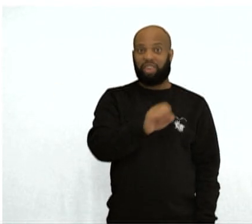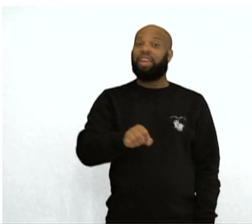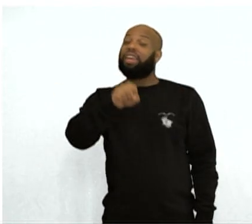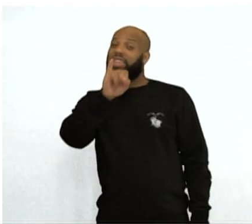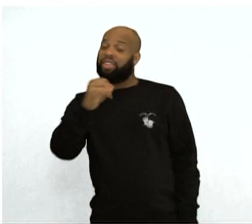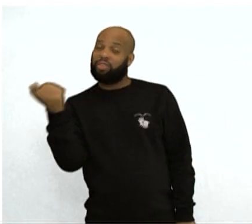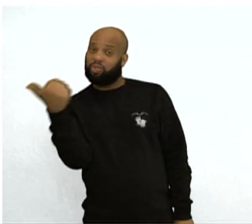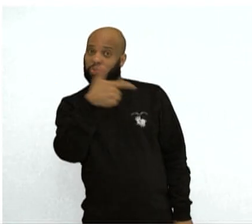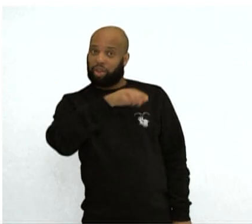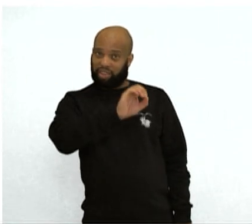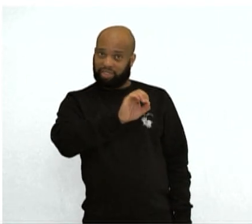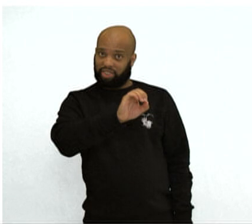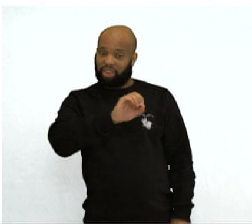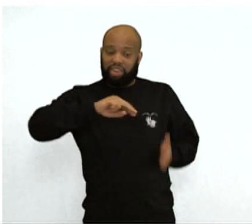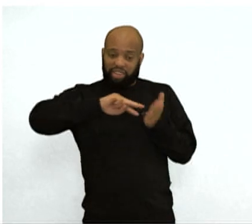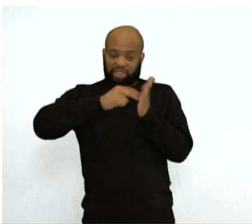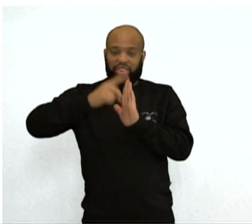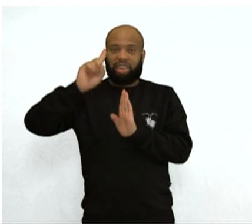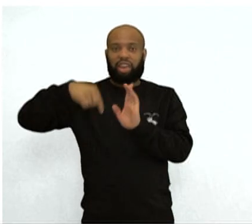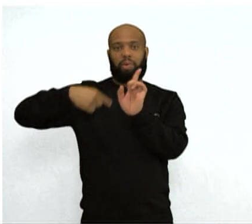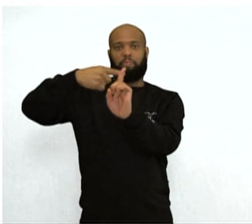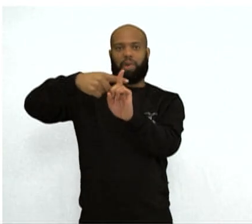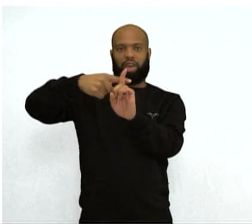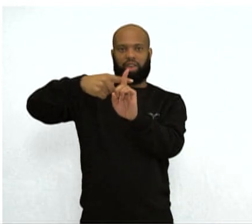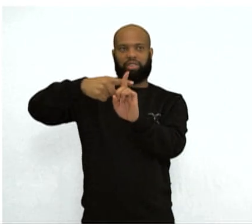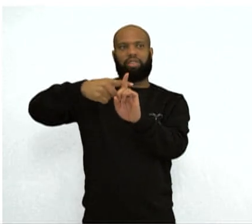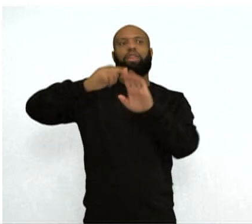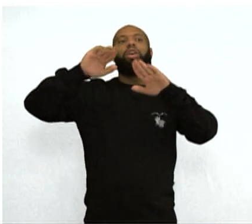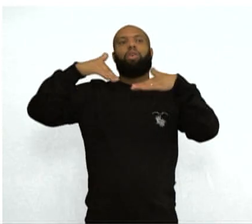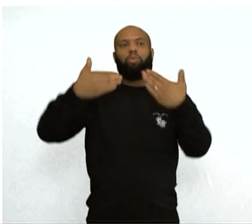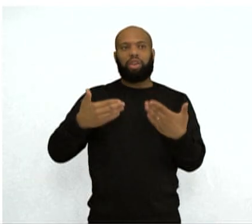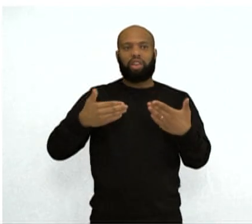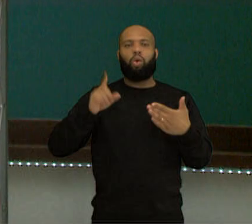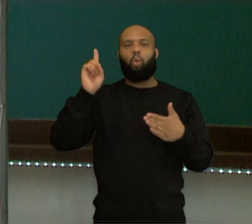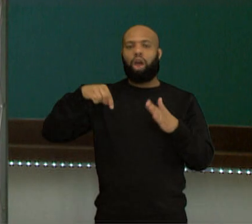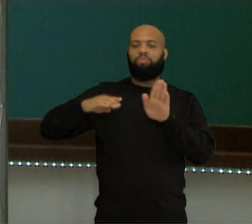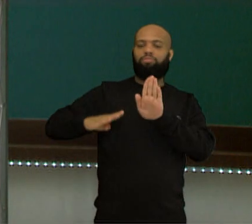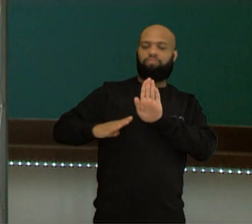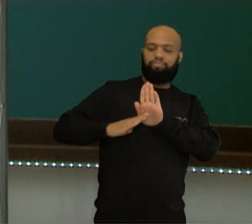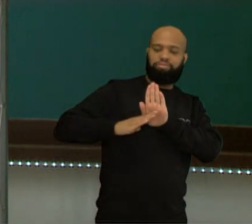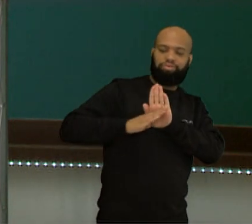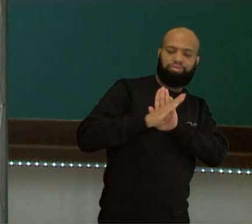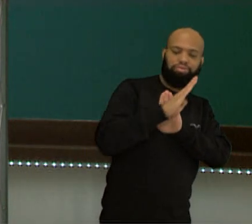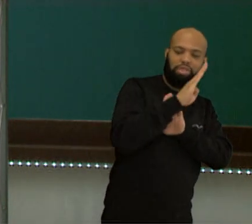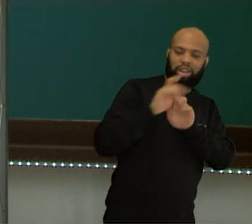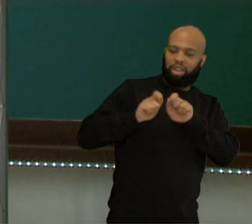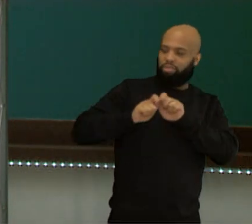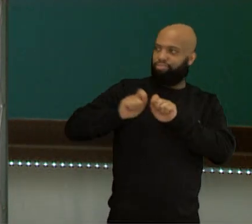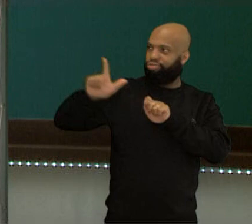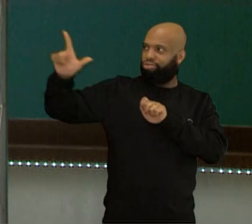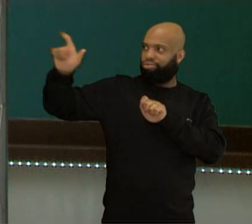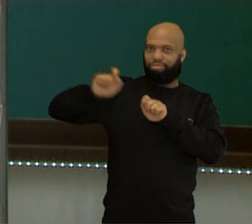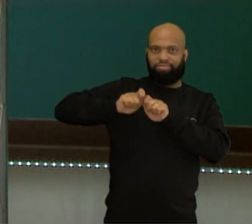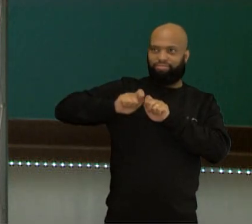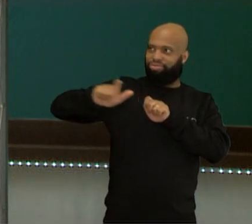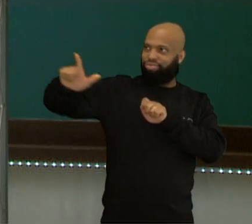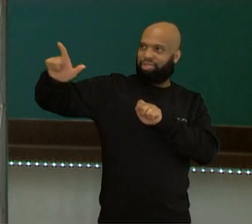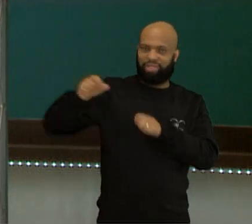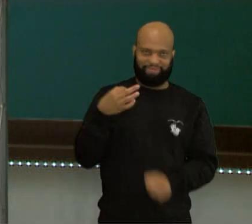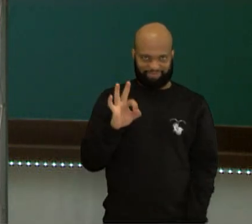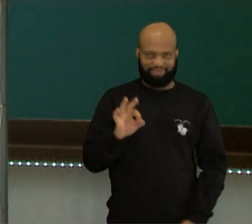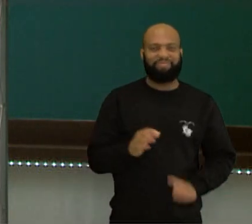com o patinete. Então, você vai lá e coloca meia hora, 30 minutos ali e vê quanto que você vai pagar por isso. Esse valor normalmente é cobrado para manutenção